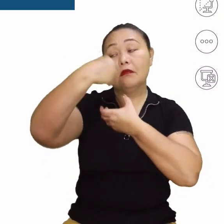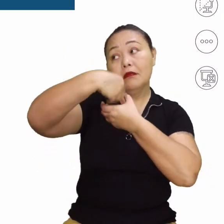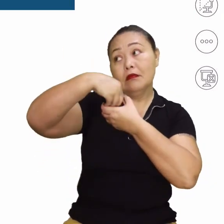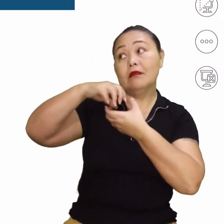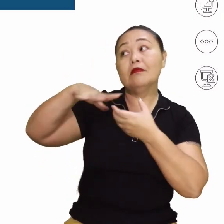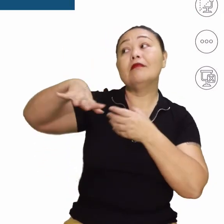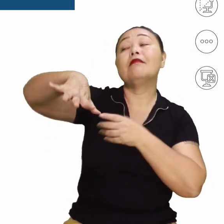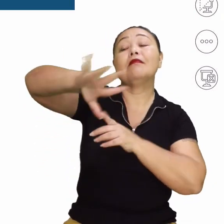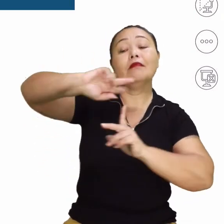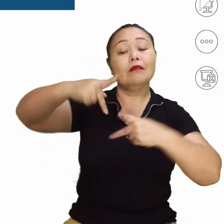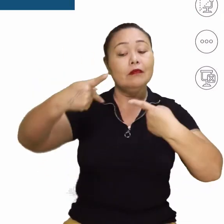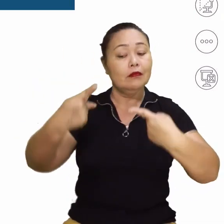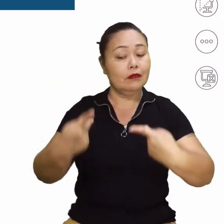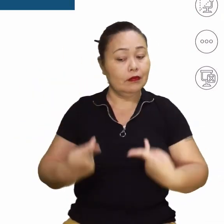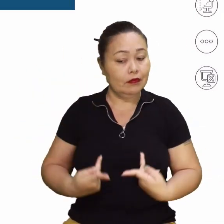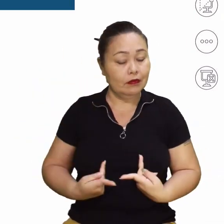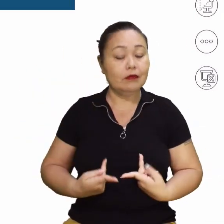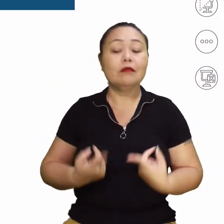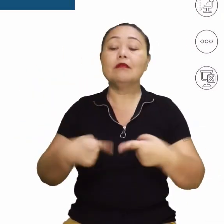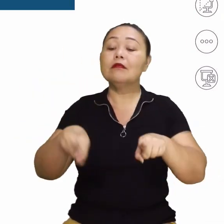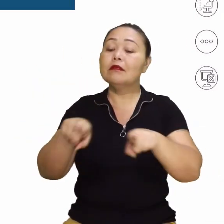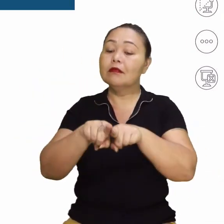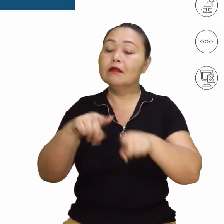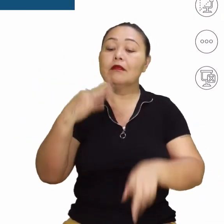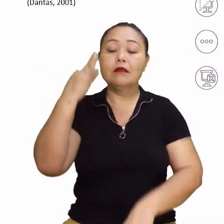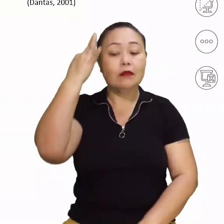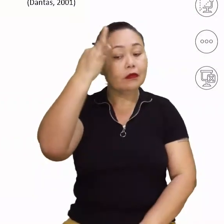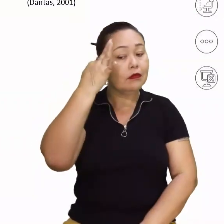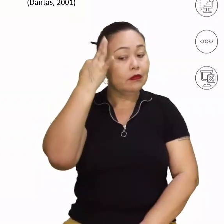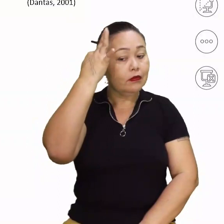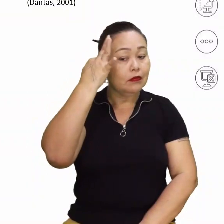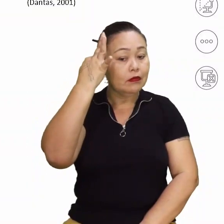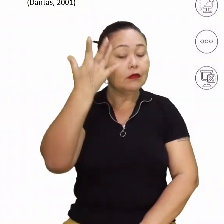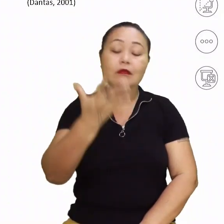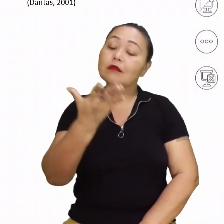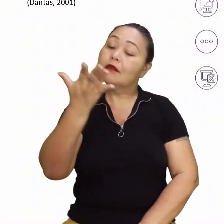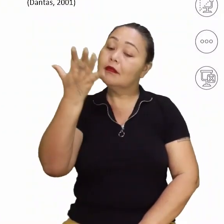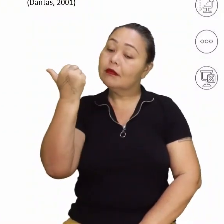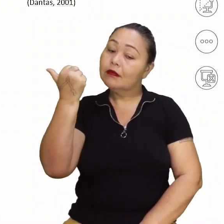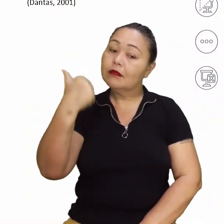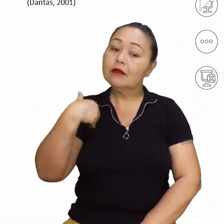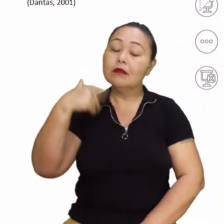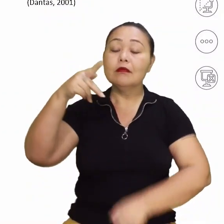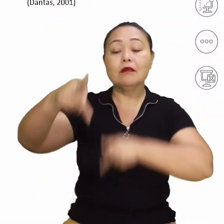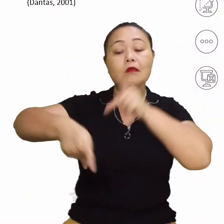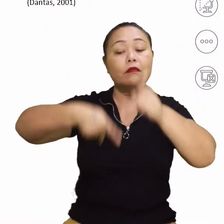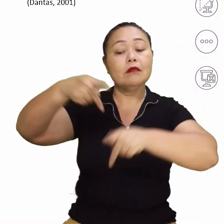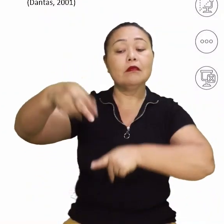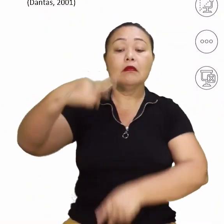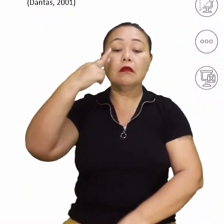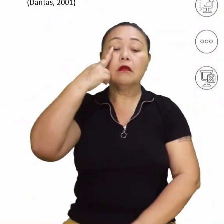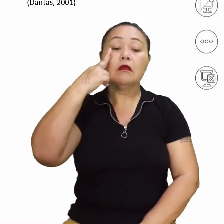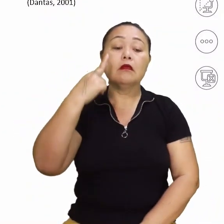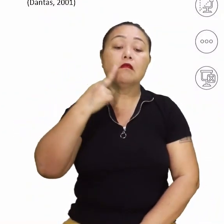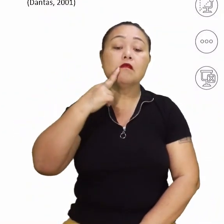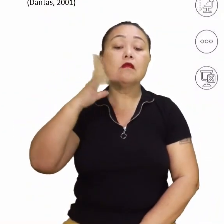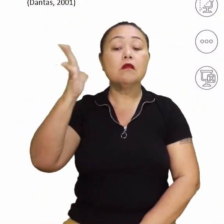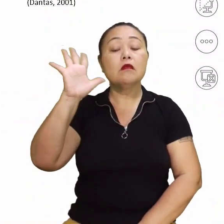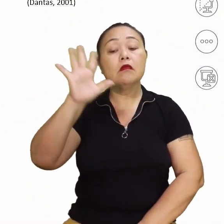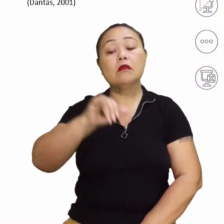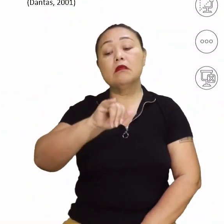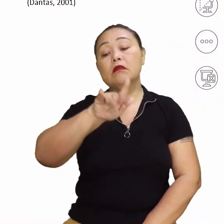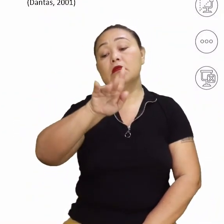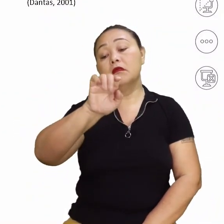parte das ciências humanas assim como a filosofia vamos lá a população de Rondônia de